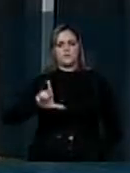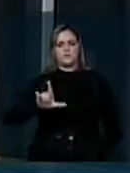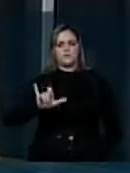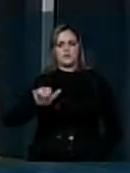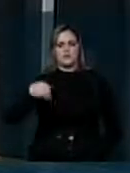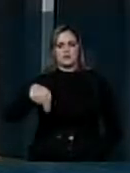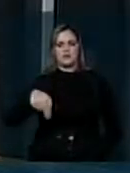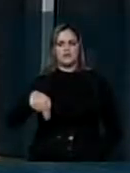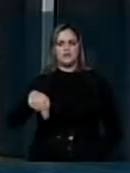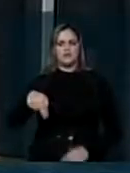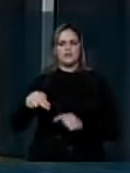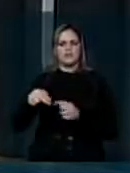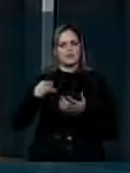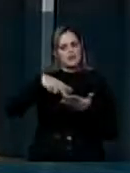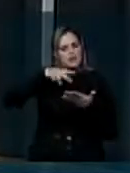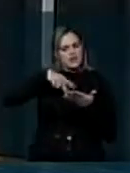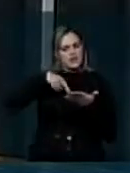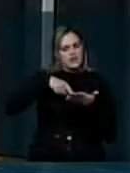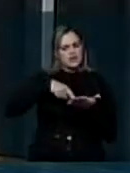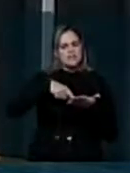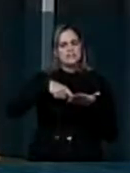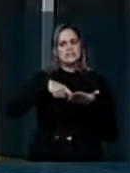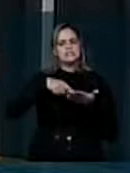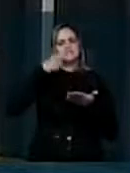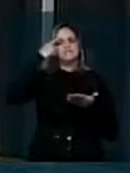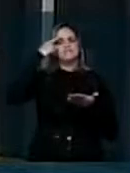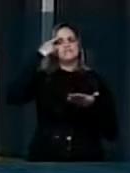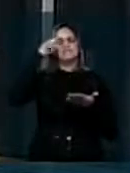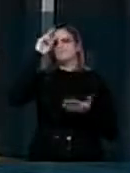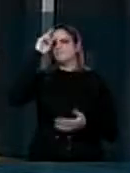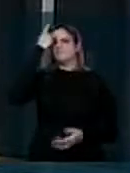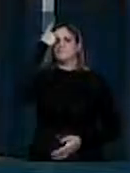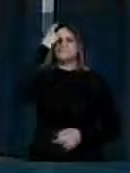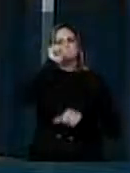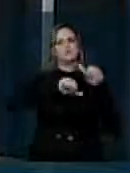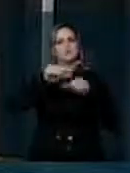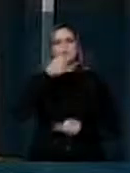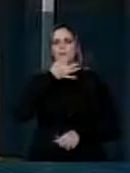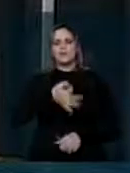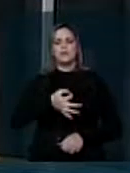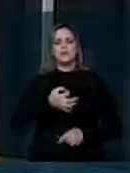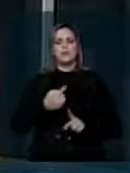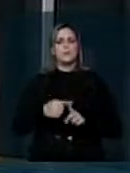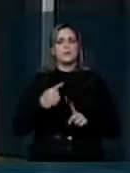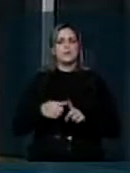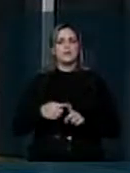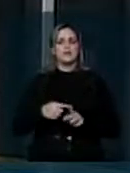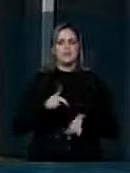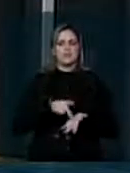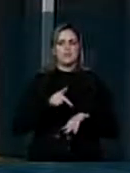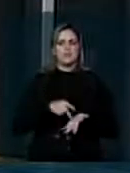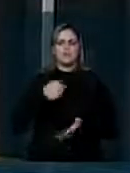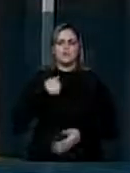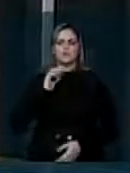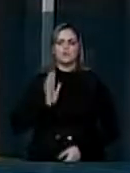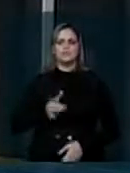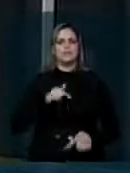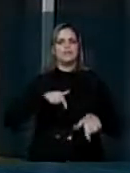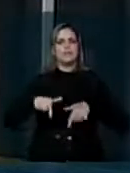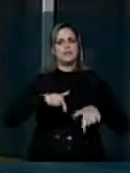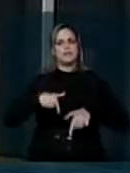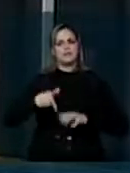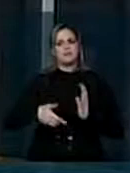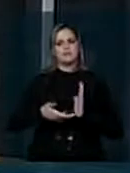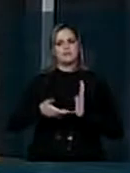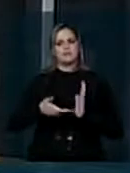reflexão, e de que, de fato, a minha diaconia já estava aqui, no exercício